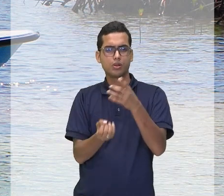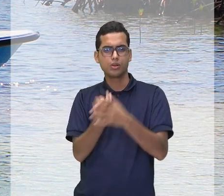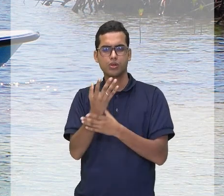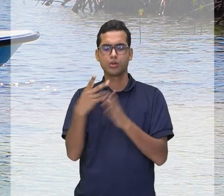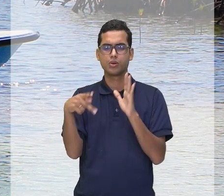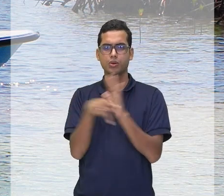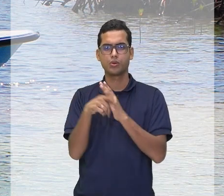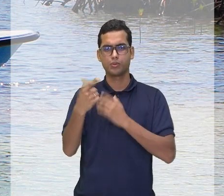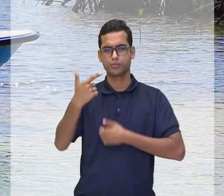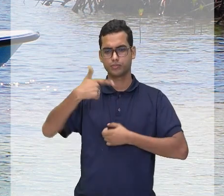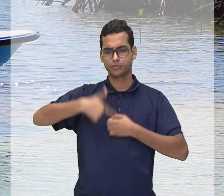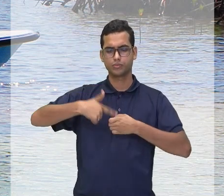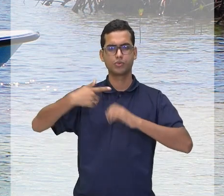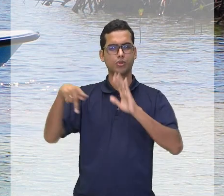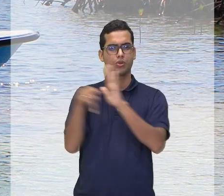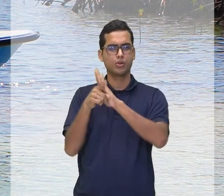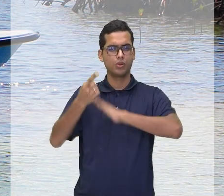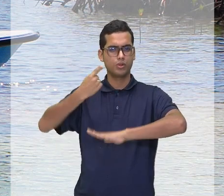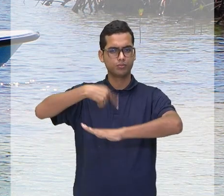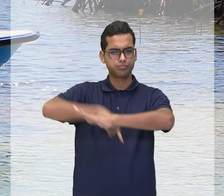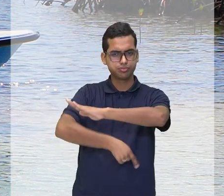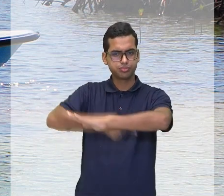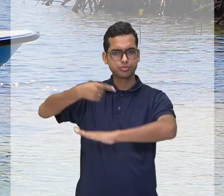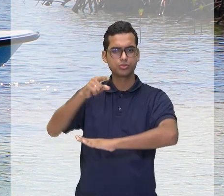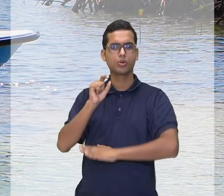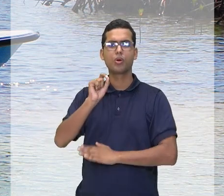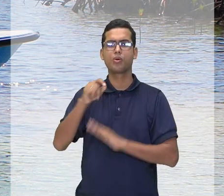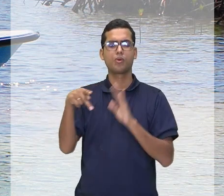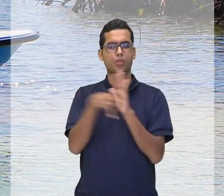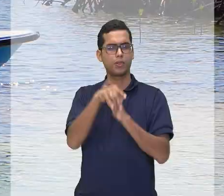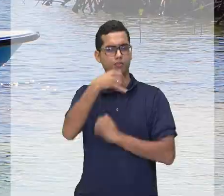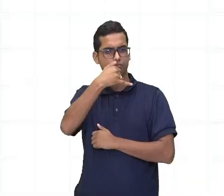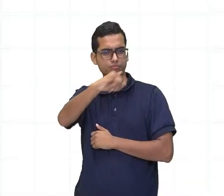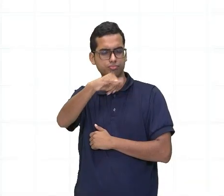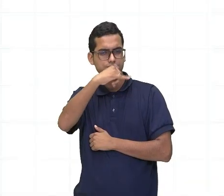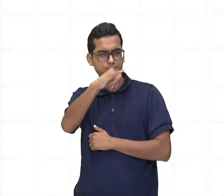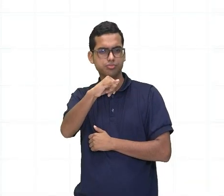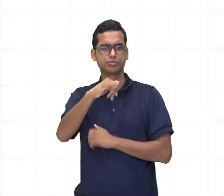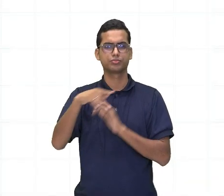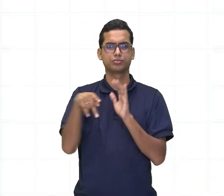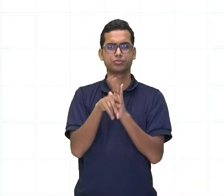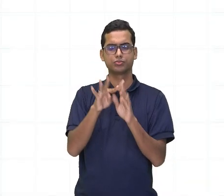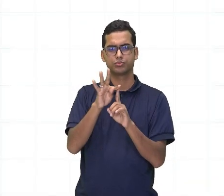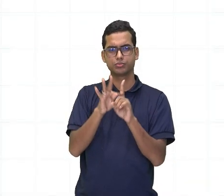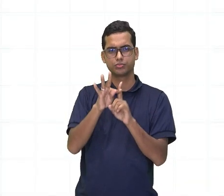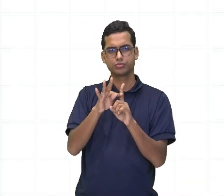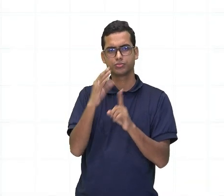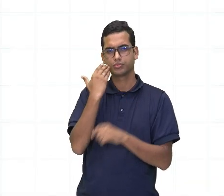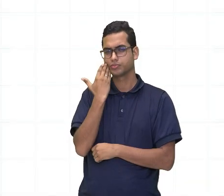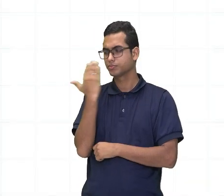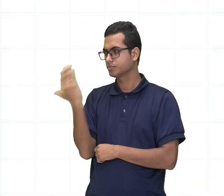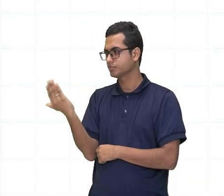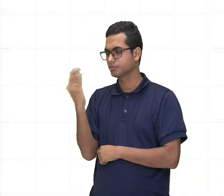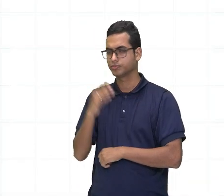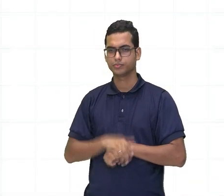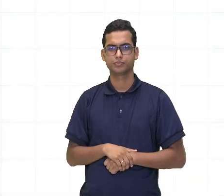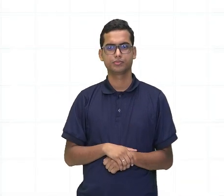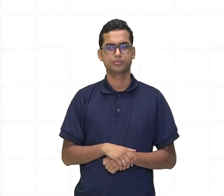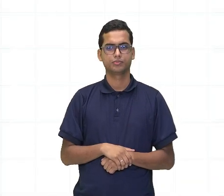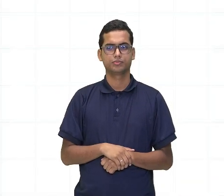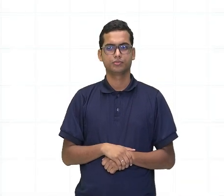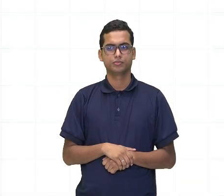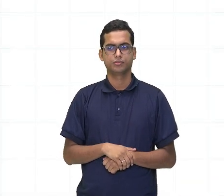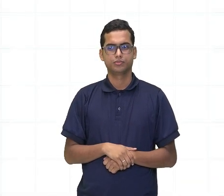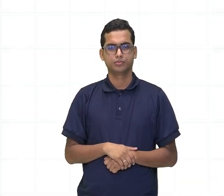certo? Mas o que é a energia térmica? A energia térmica,